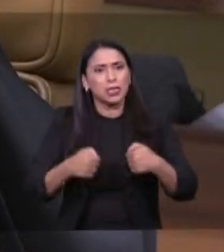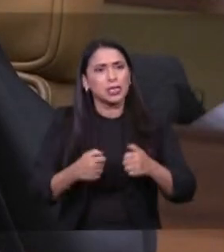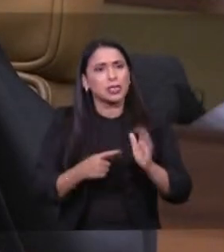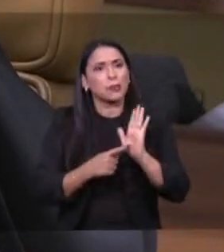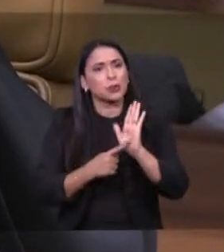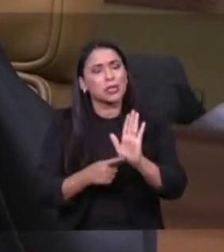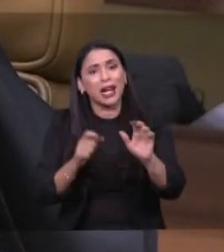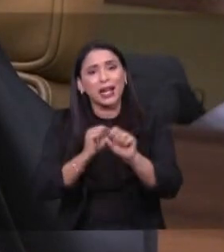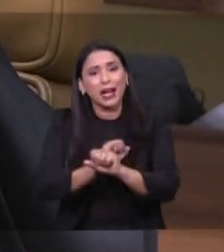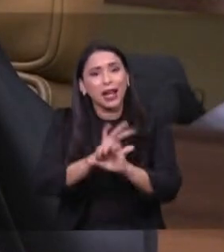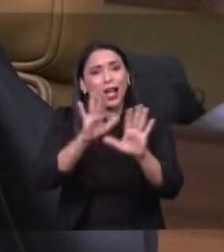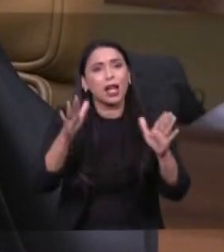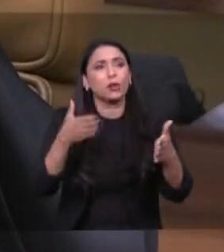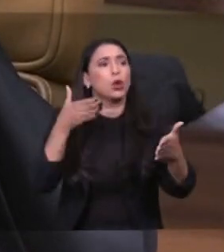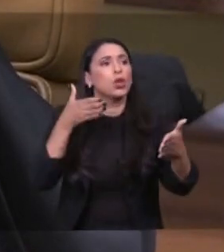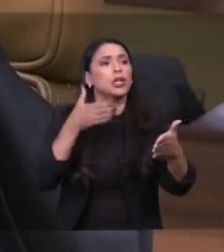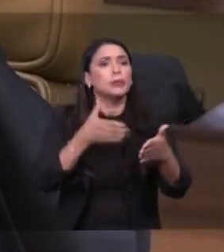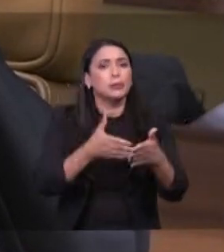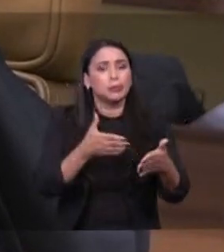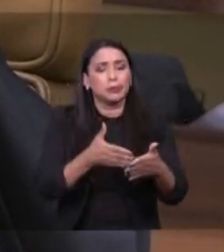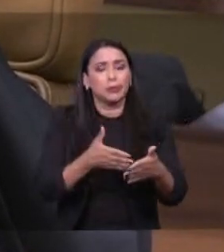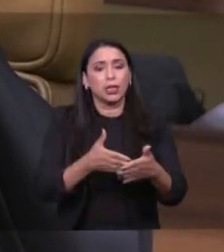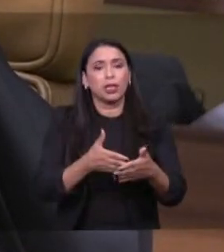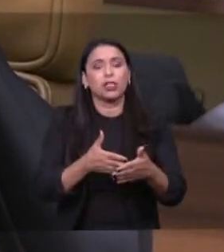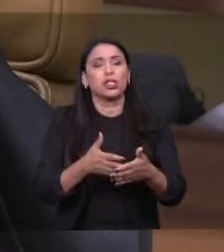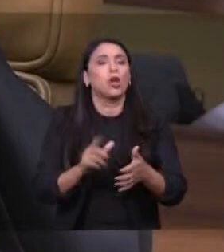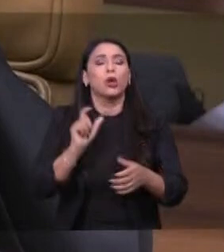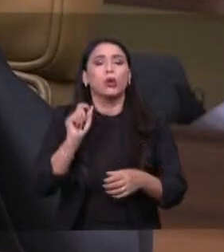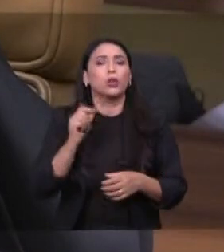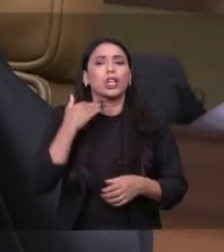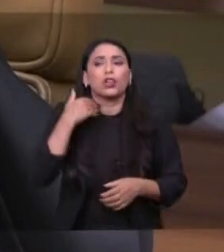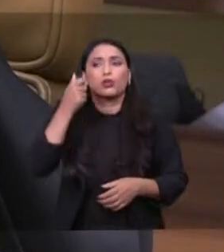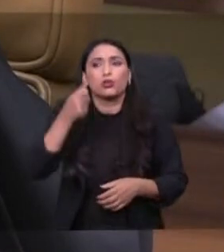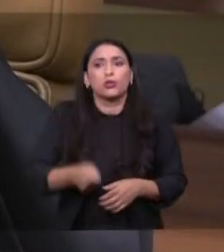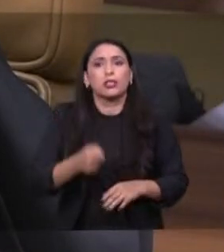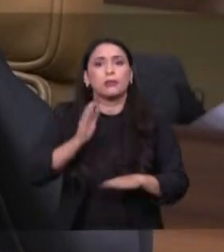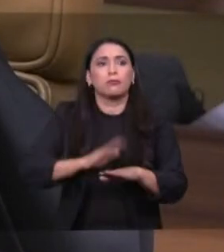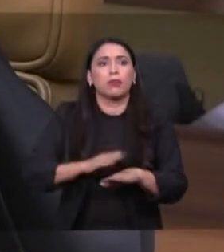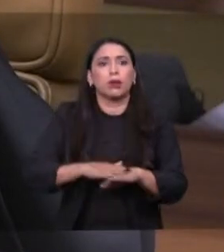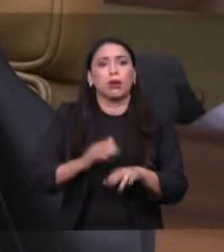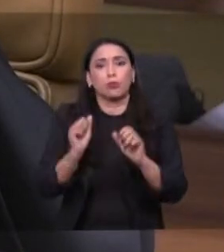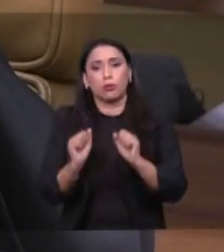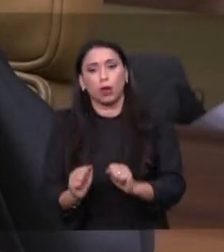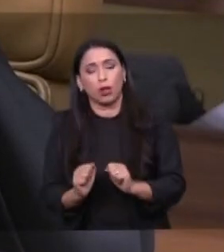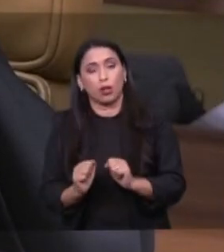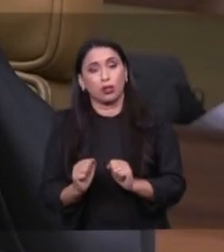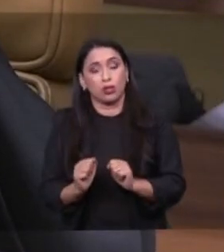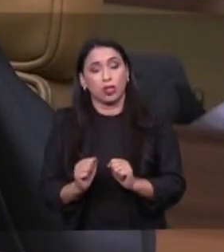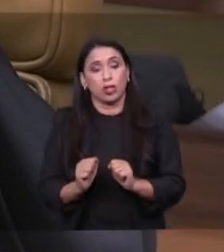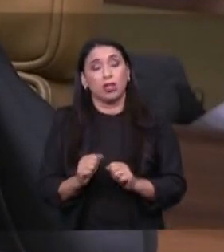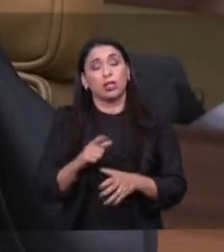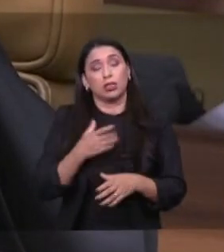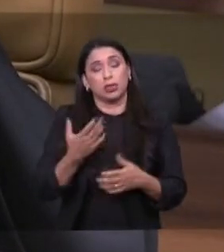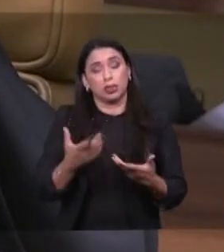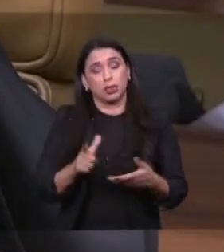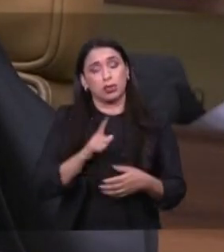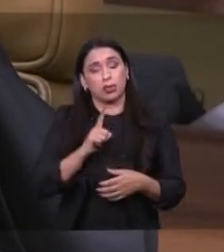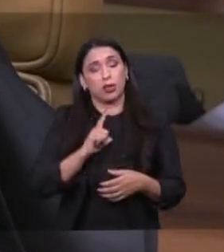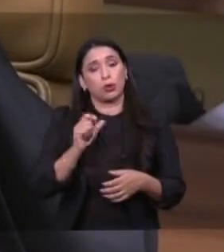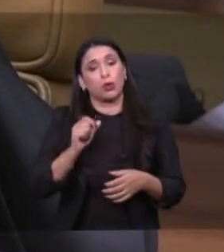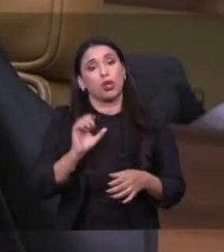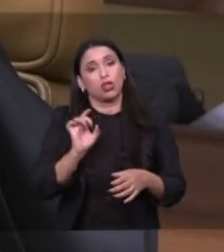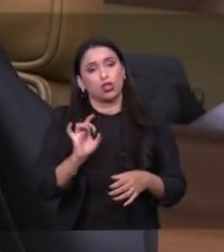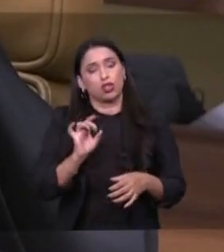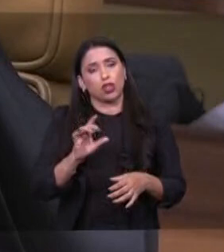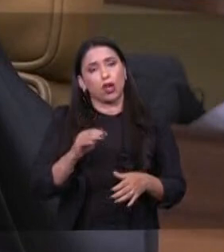os padrões e os limites da atividade complementar do juiz. Vale dizer, a cláusula geral só é legítima e democrática